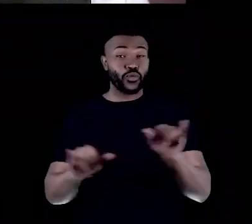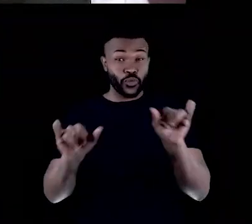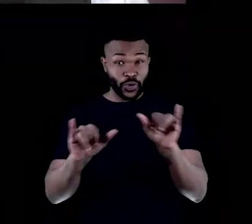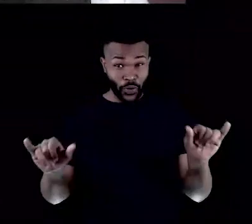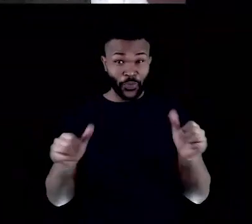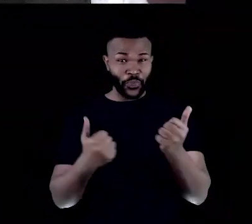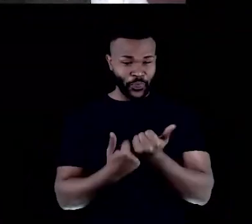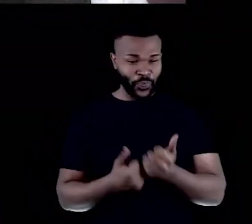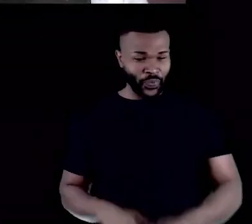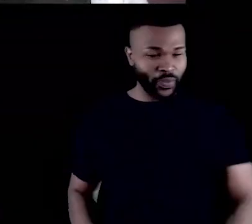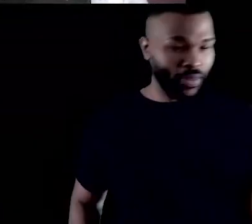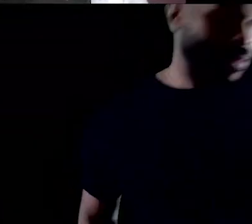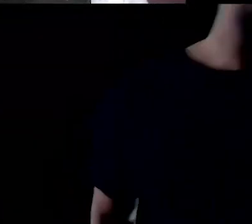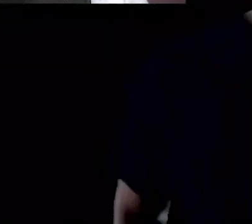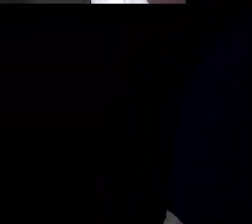esse livro,